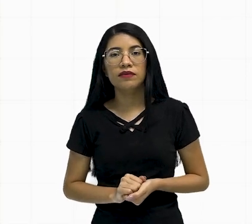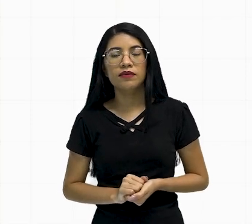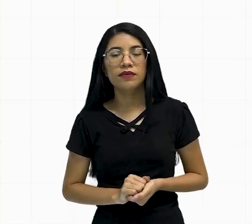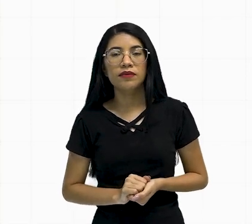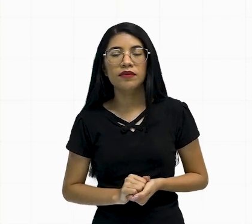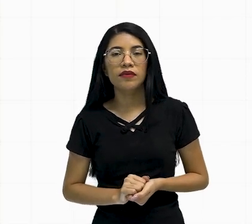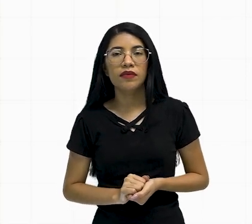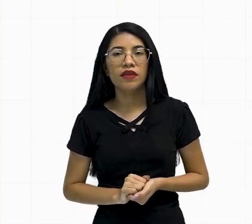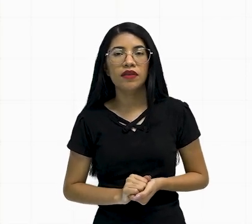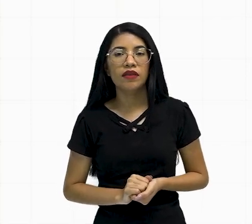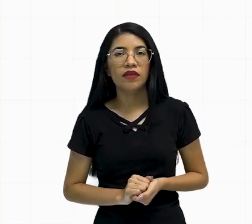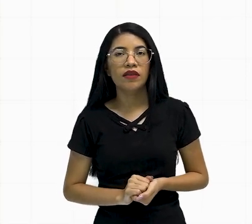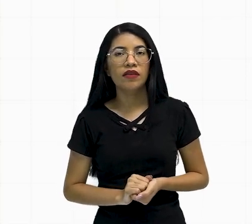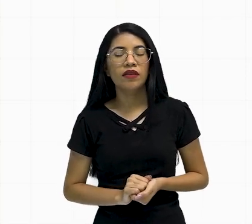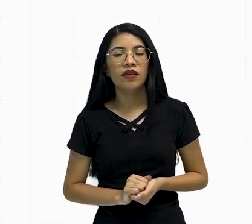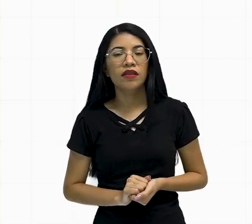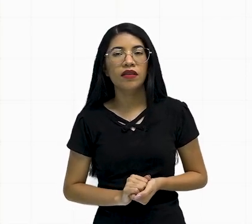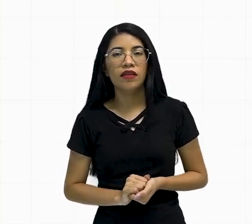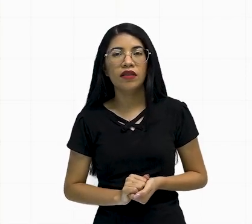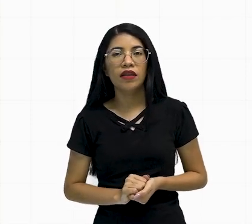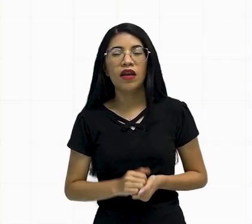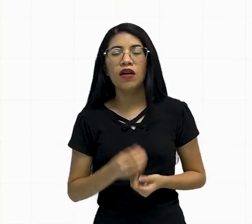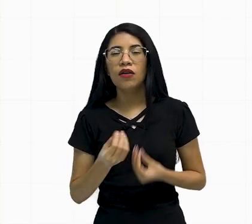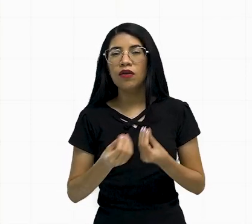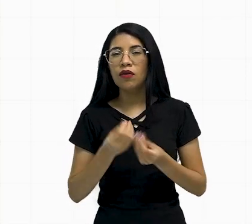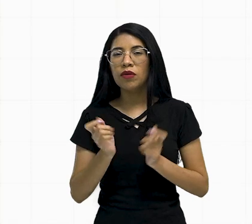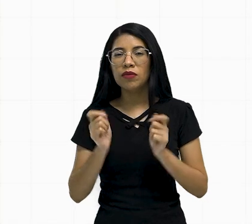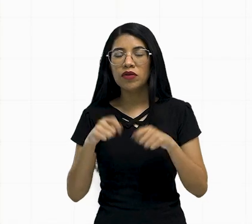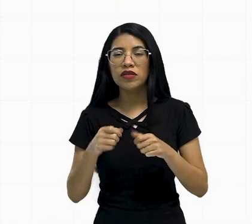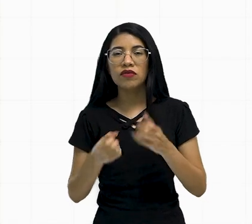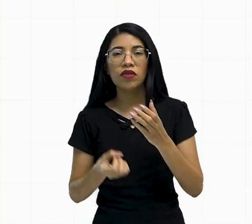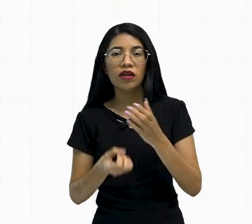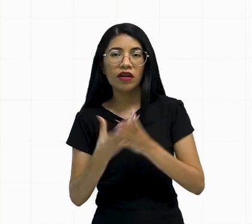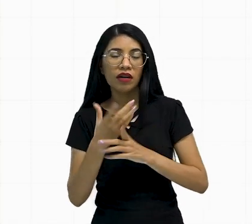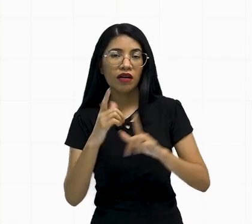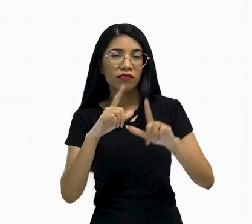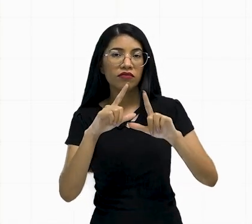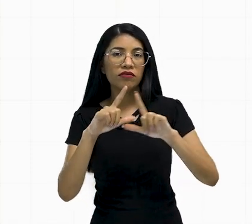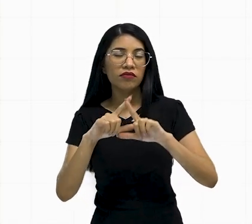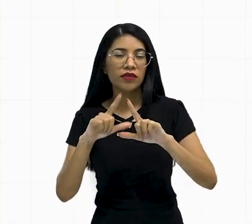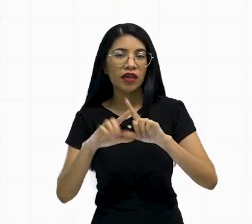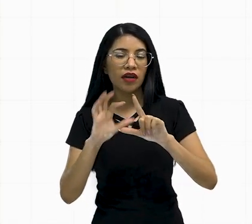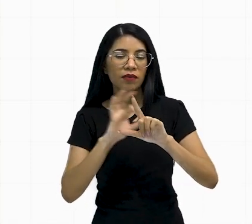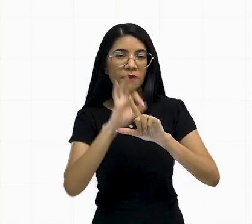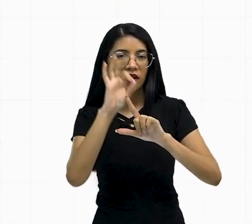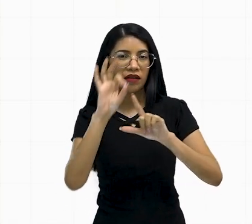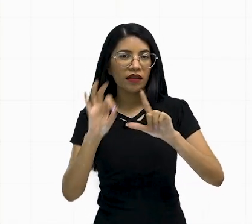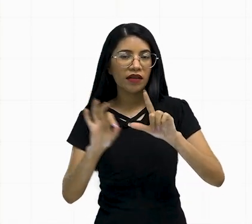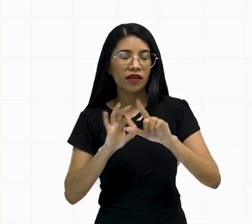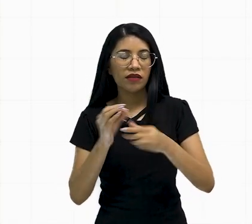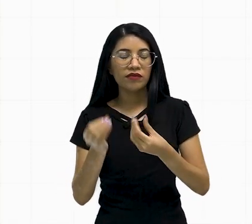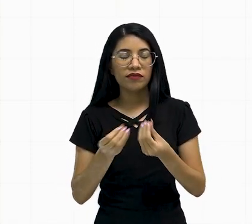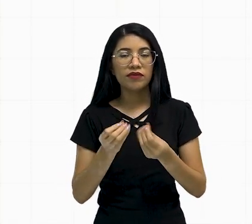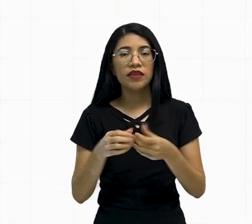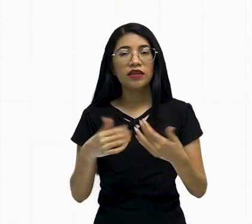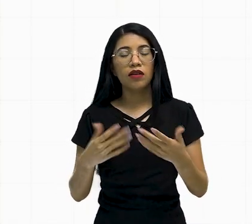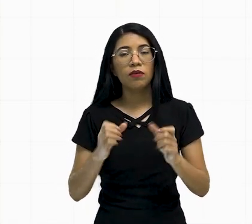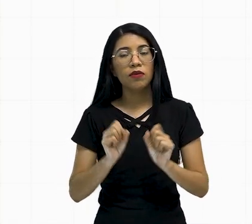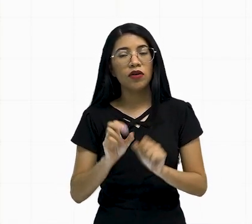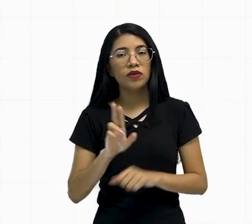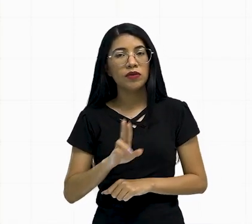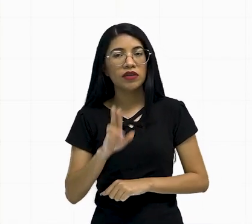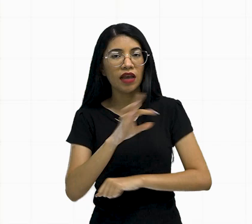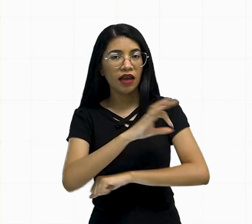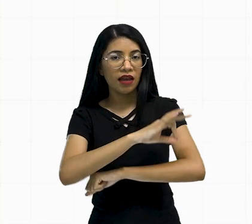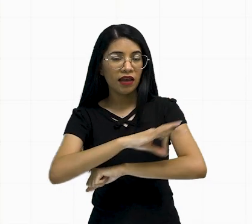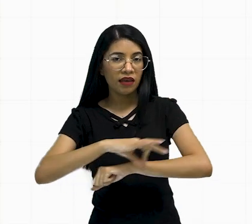O próximo tópico aqui é como que a gente faz para construir um triângulo. A gente pode utilizar régua e